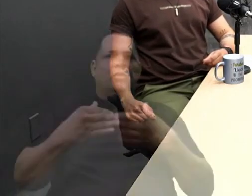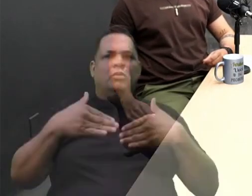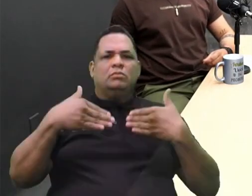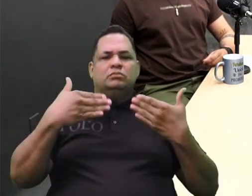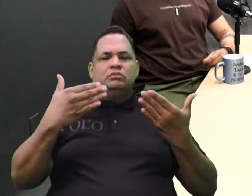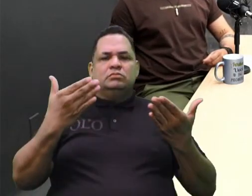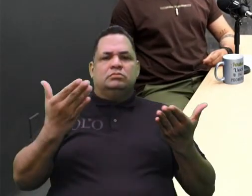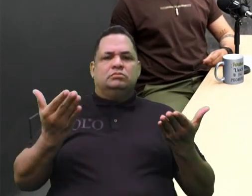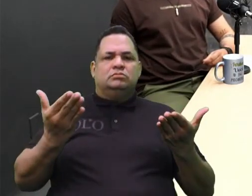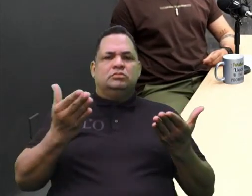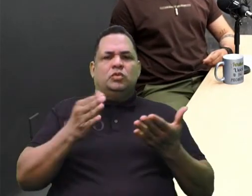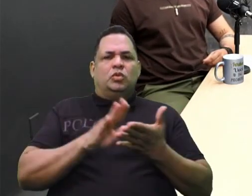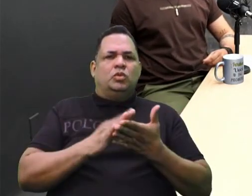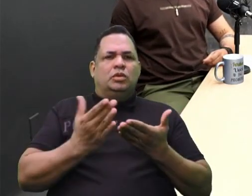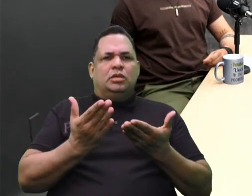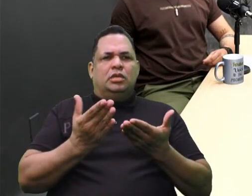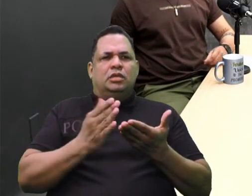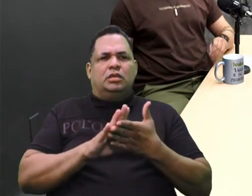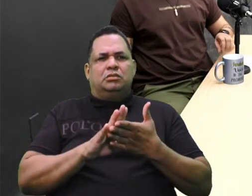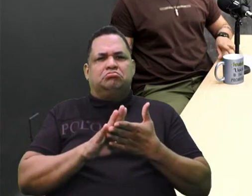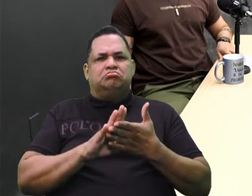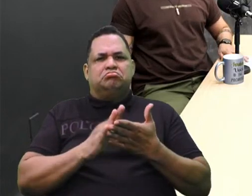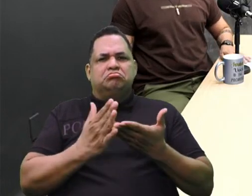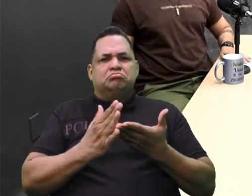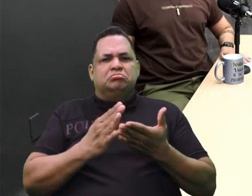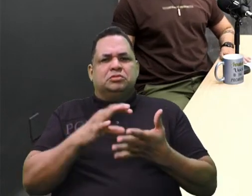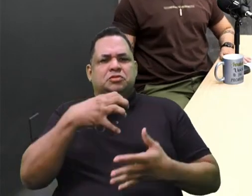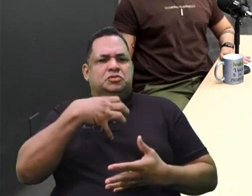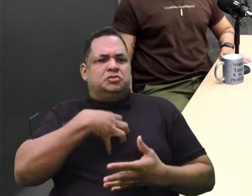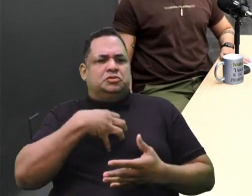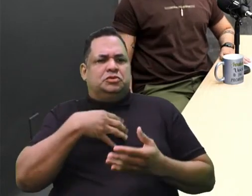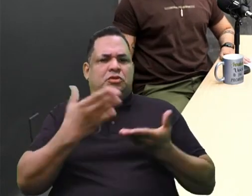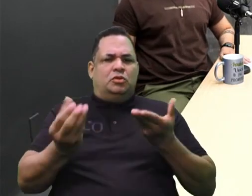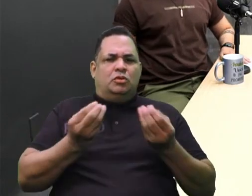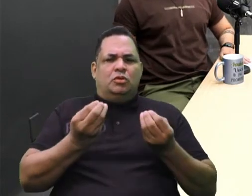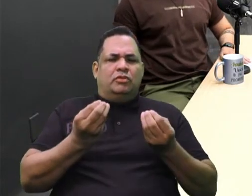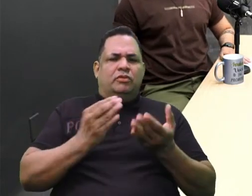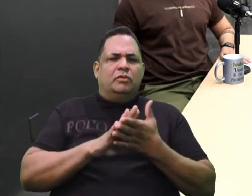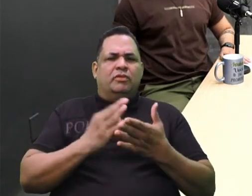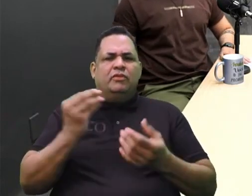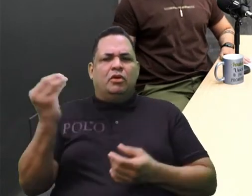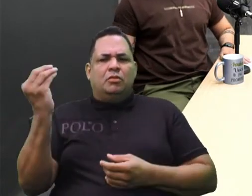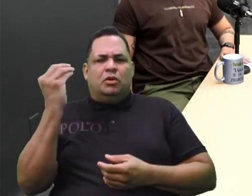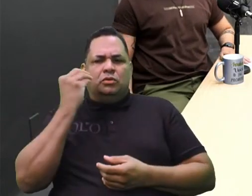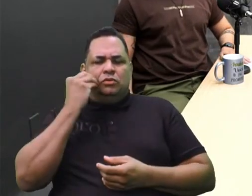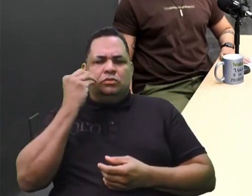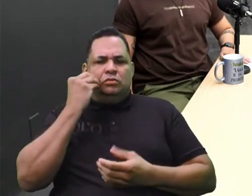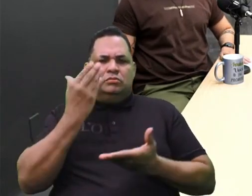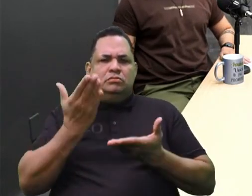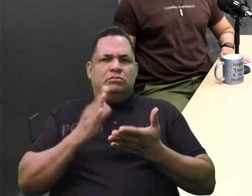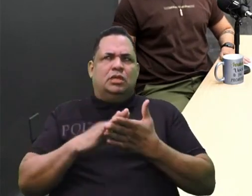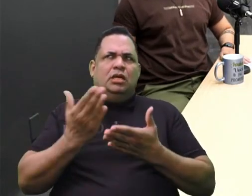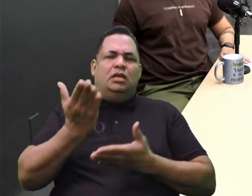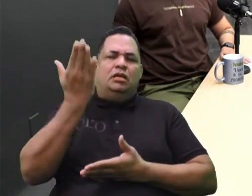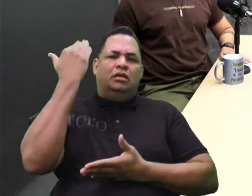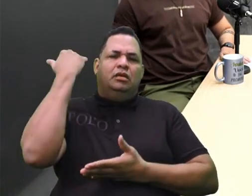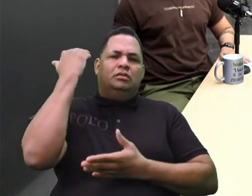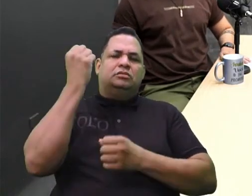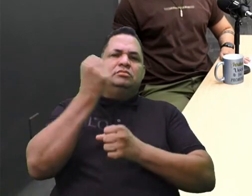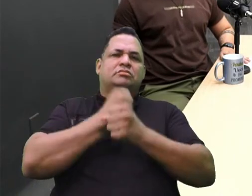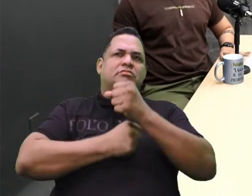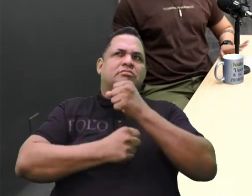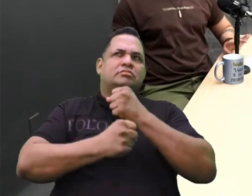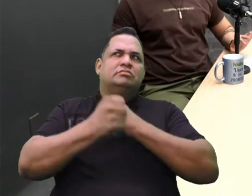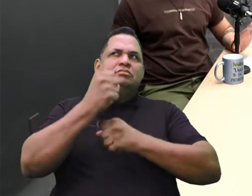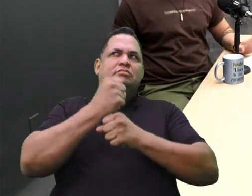o que te chamou a atenção? Qual foi a primeira oportunidade? Né? Isso lá em 1900 e